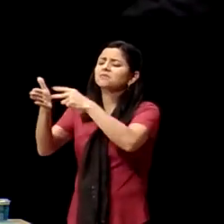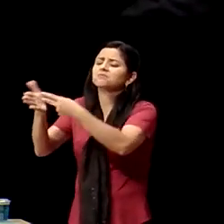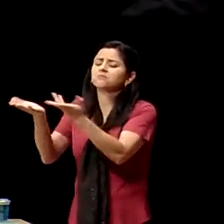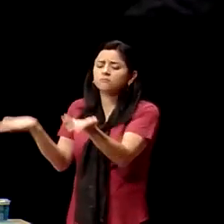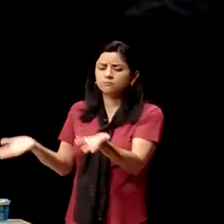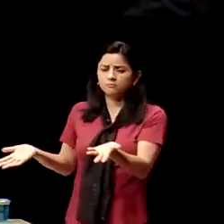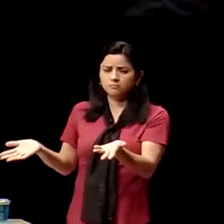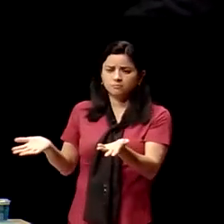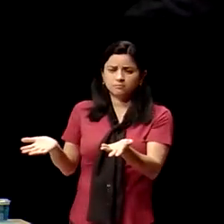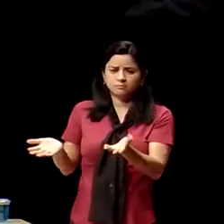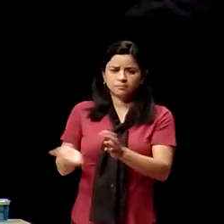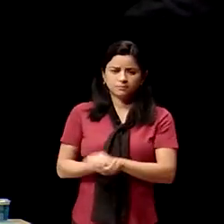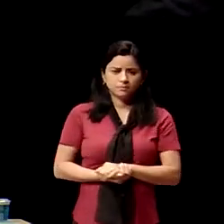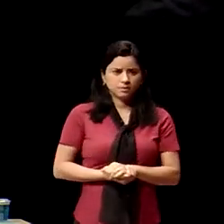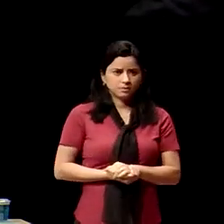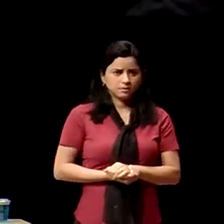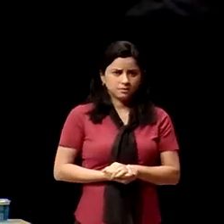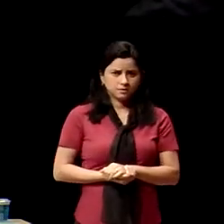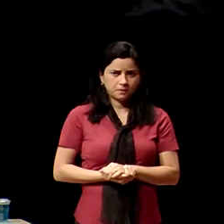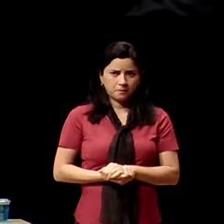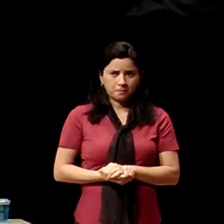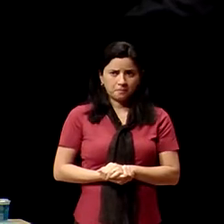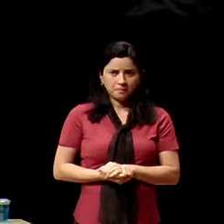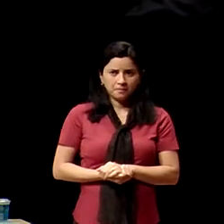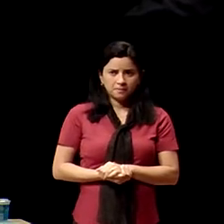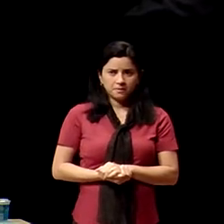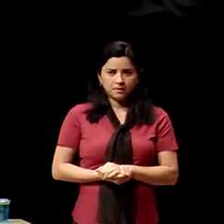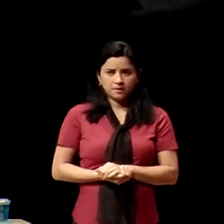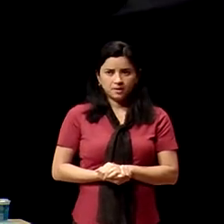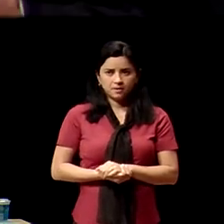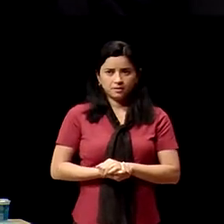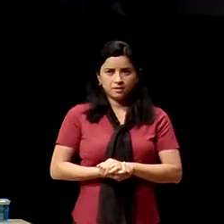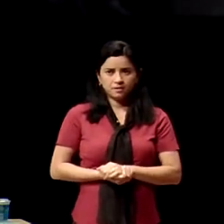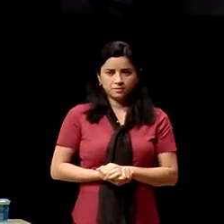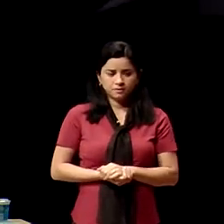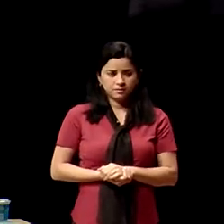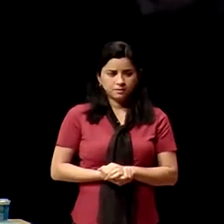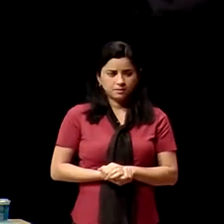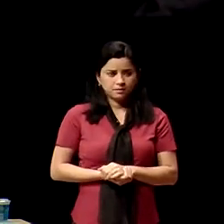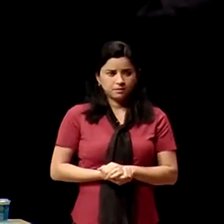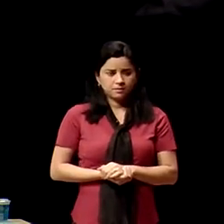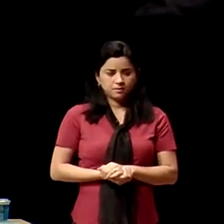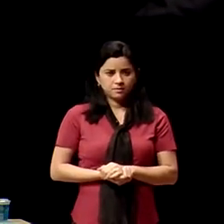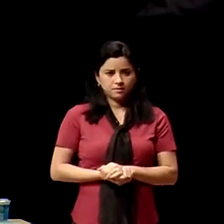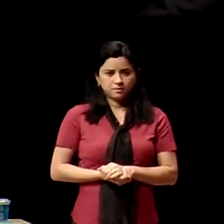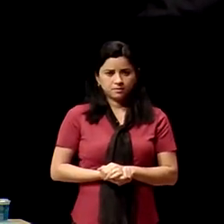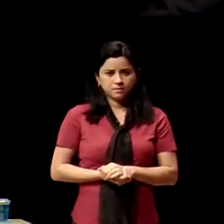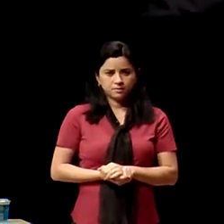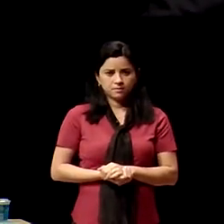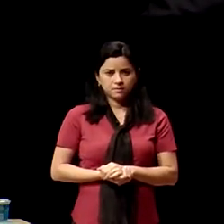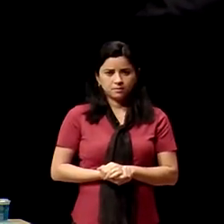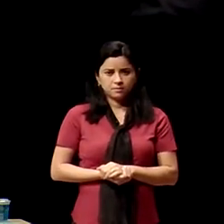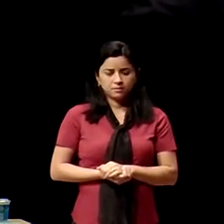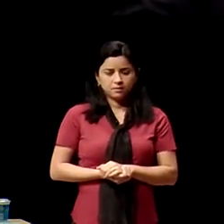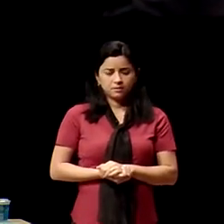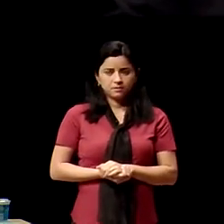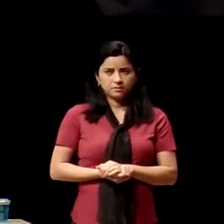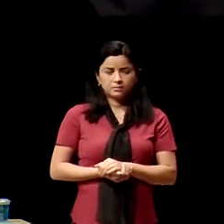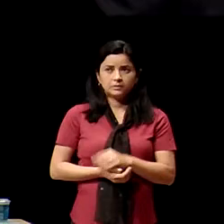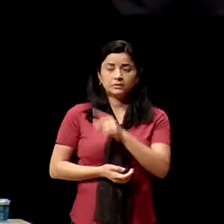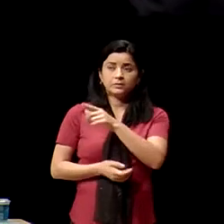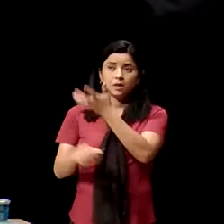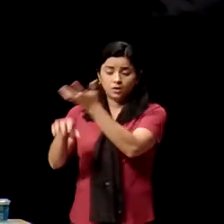As a scientific discipline, it is a fundamental element of this intellectual system. E sendo